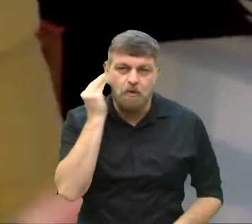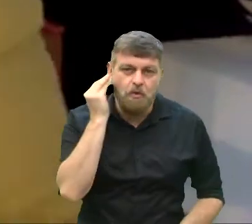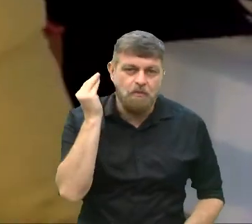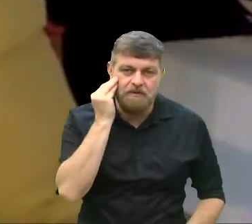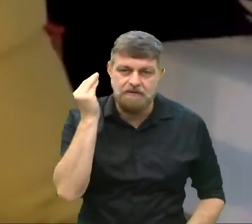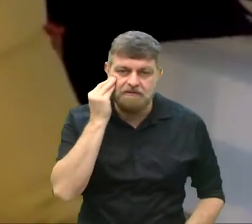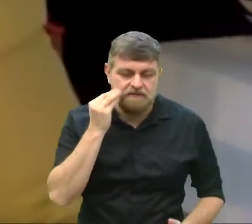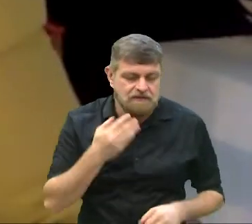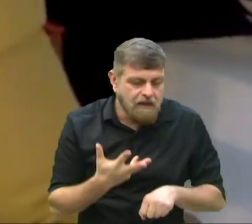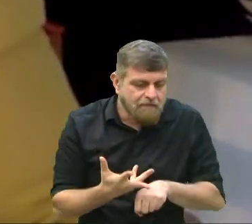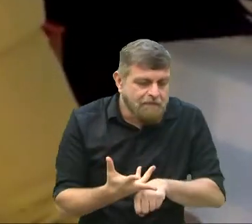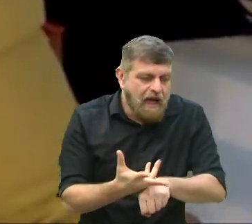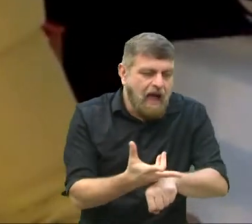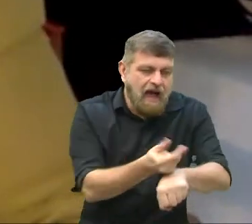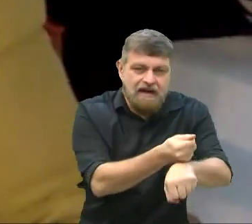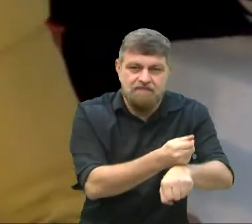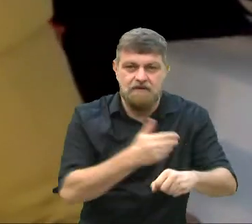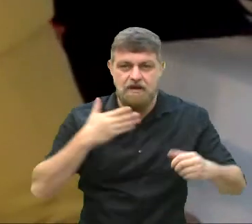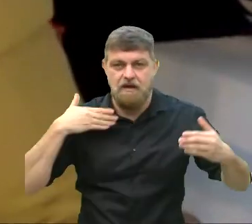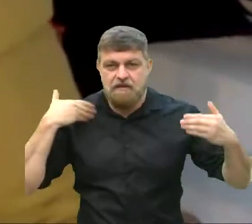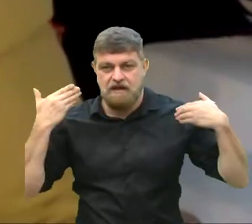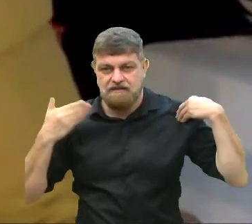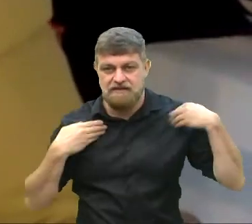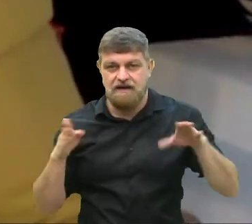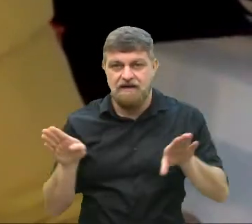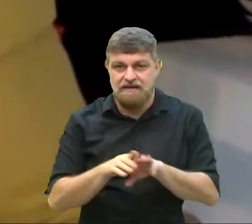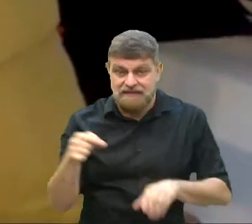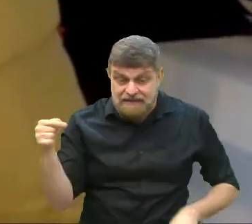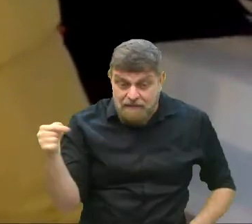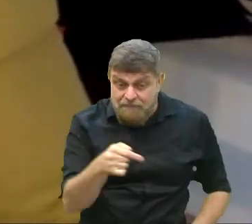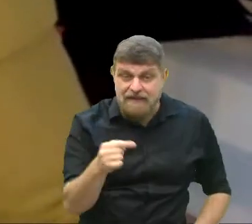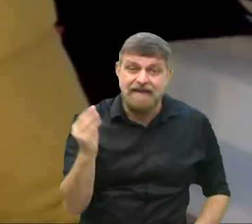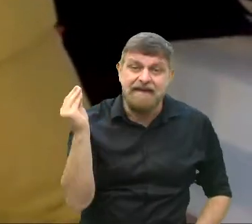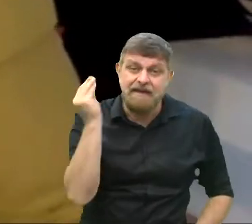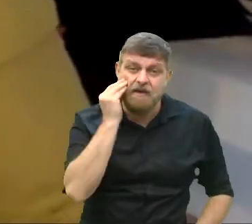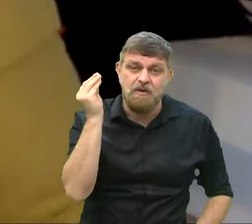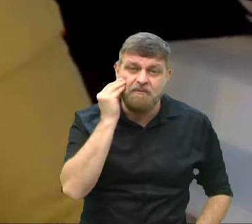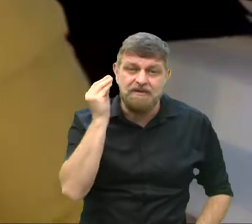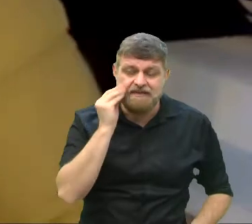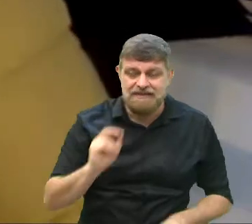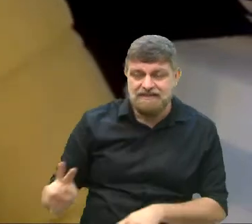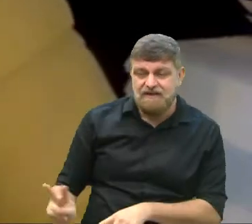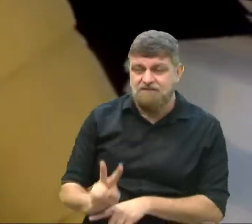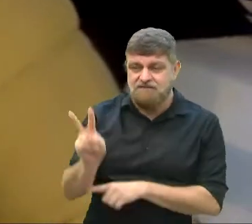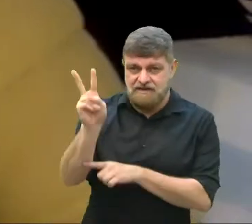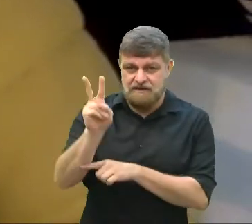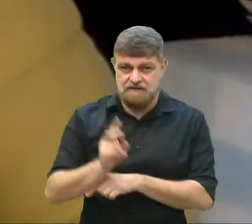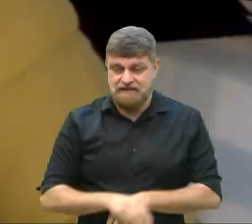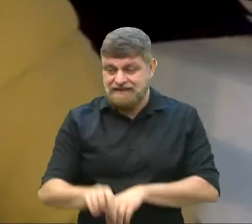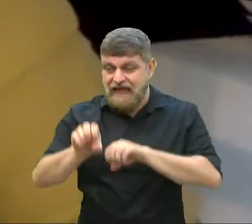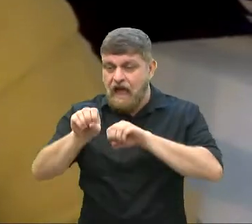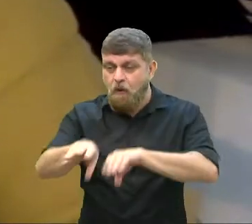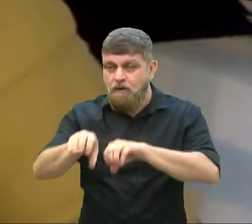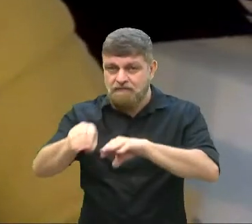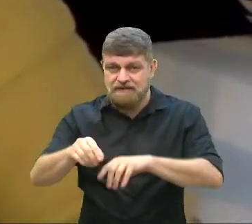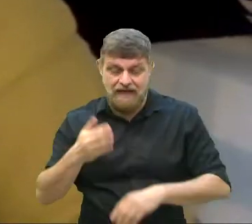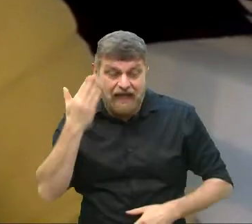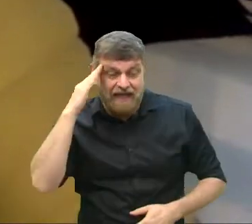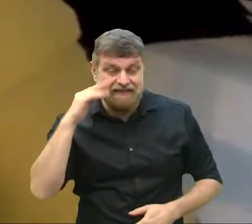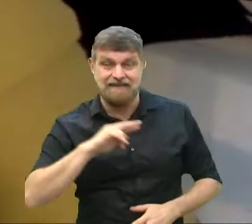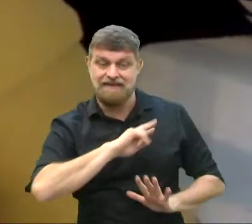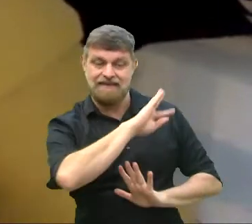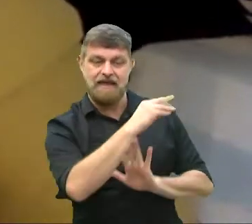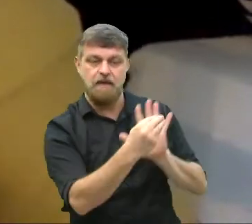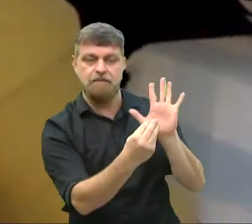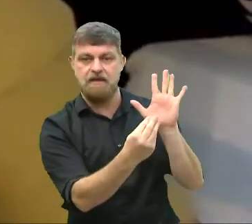assim maravilhosas para o lazer, também oportunidades muito valiosas para a educação e interpretação ambiental,